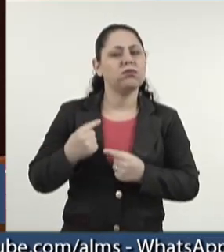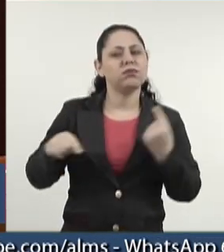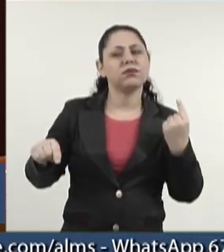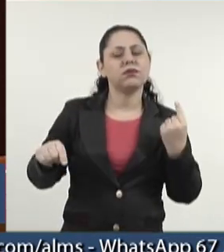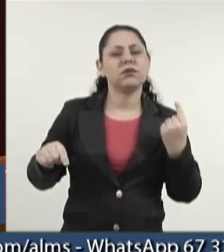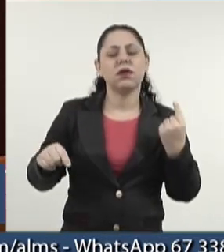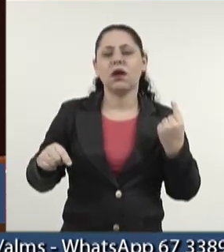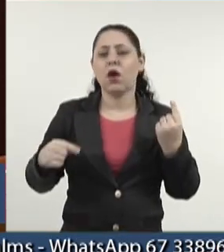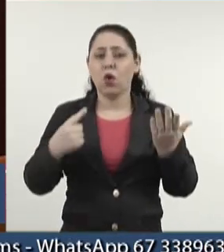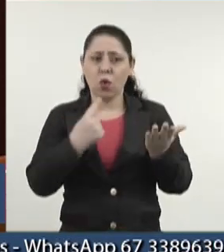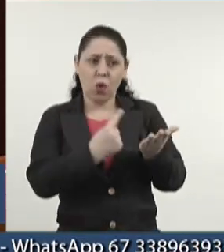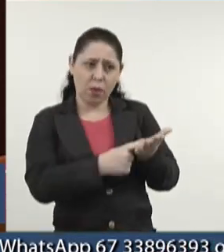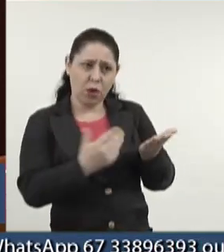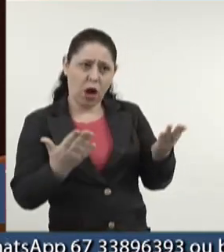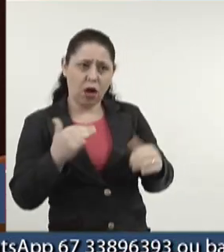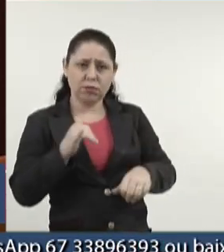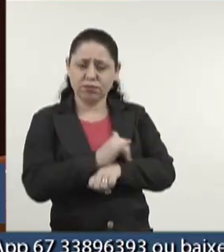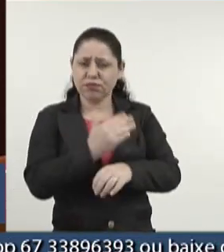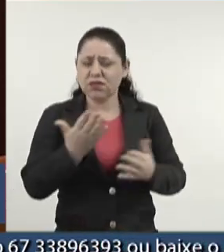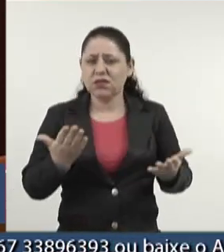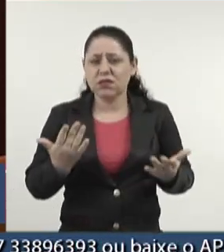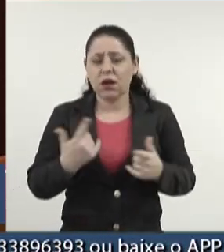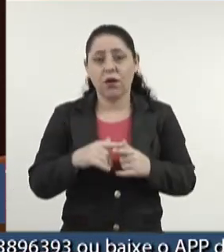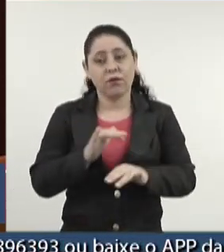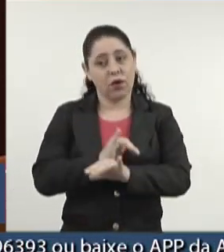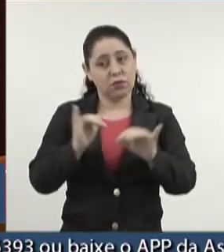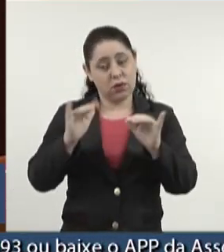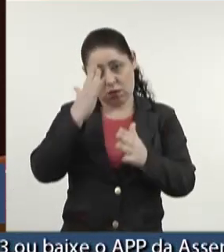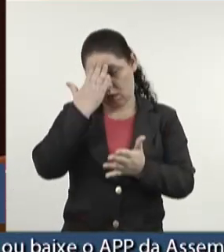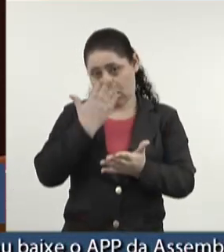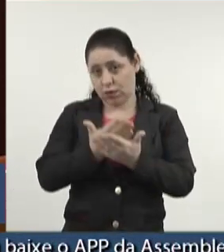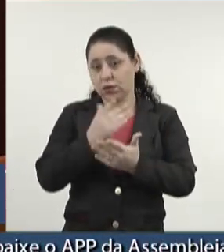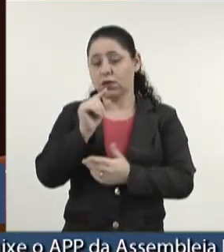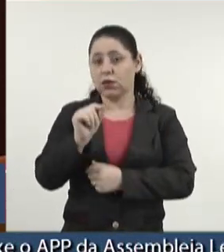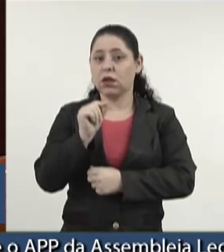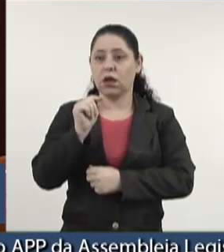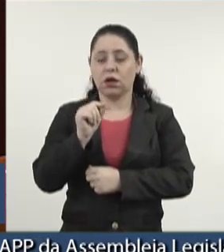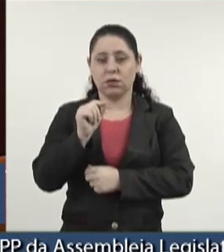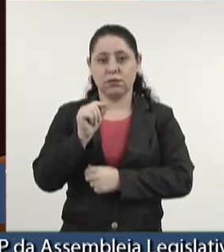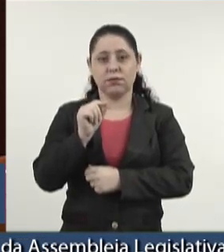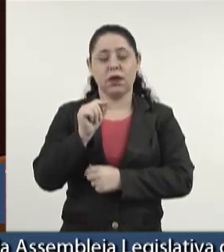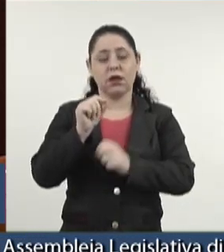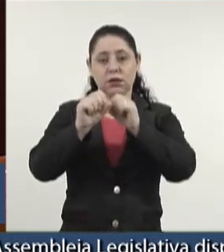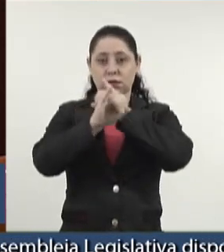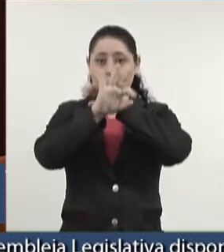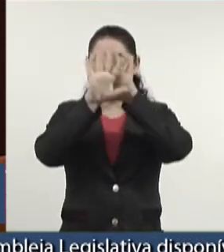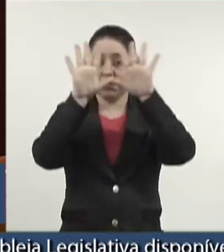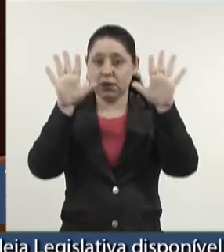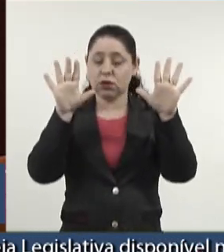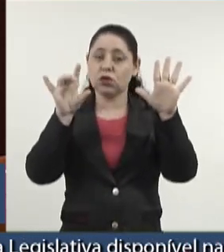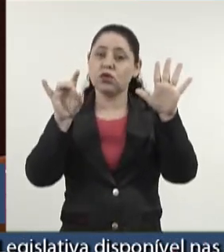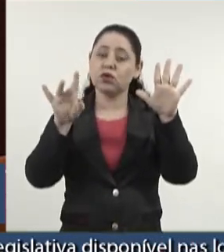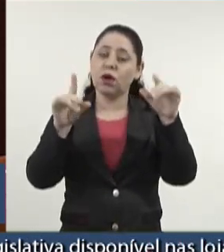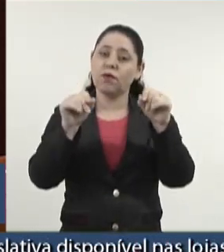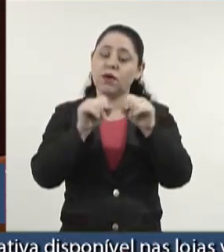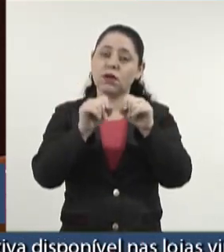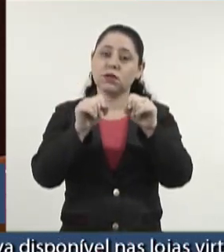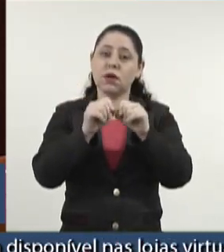descombinou? São essas informações que eu acredito que a publicidade, a transparência só